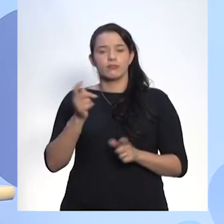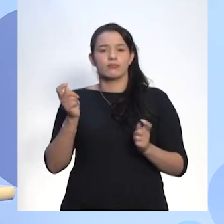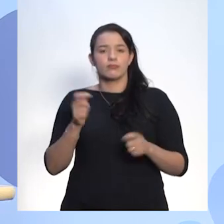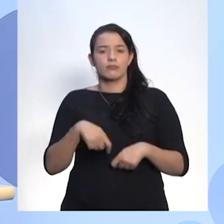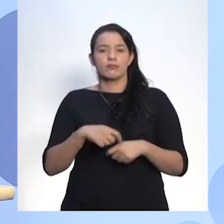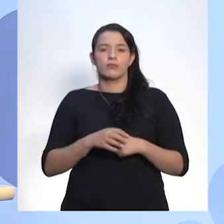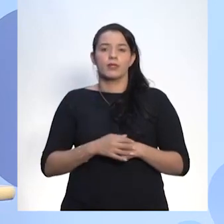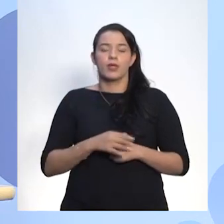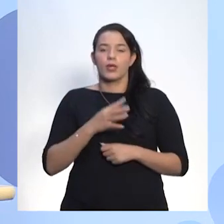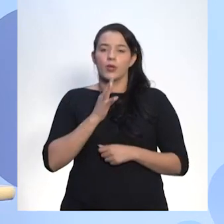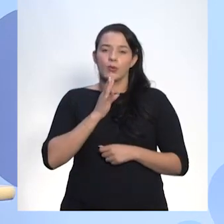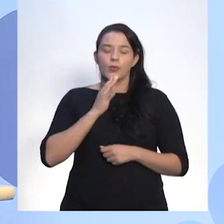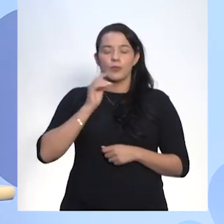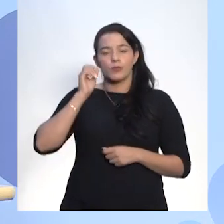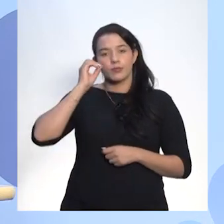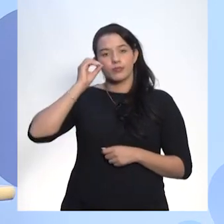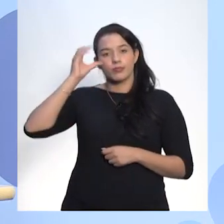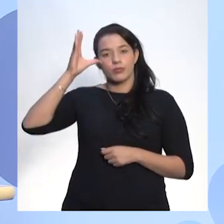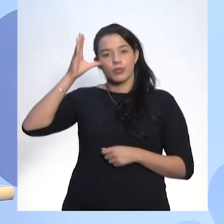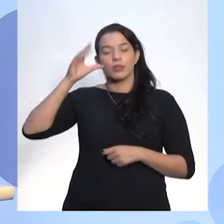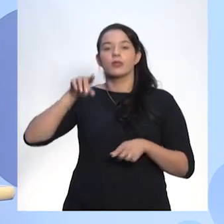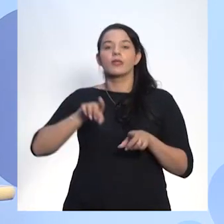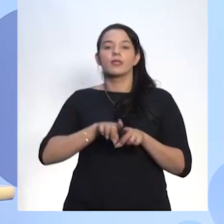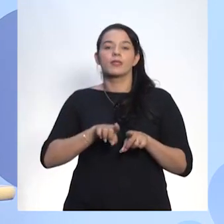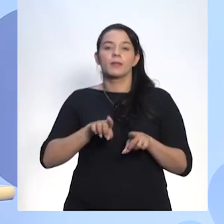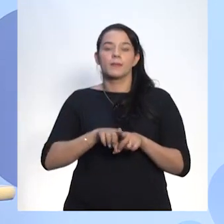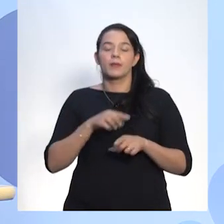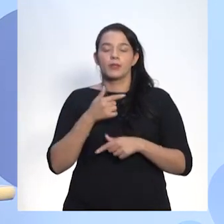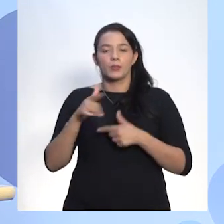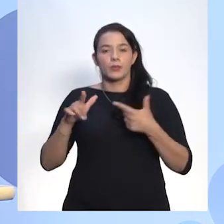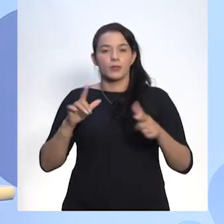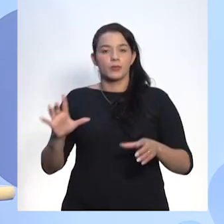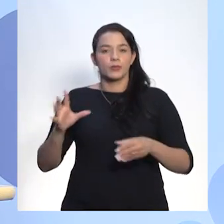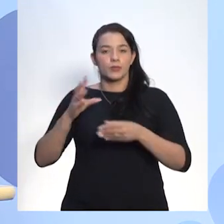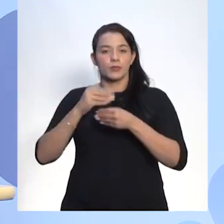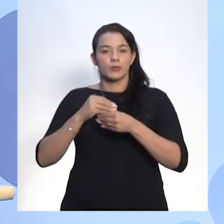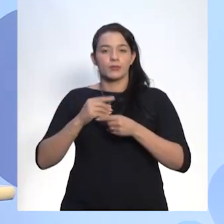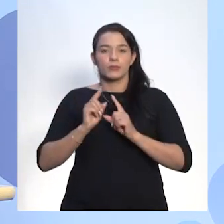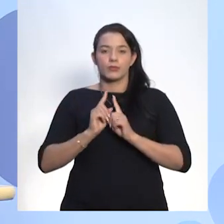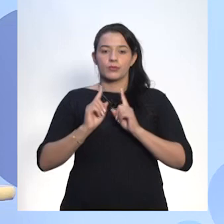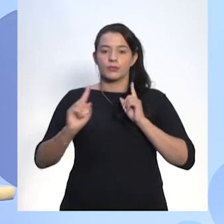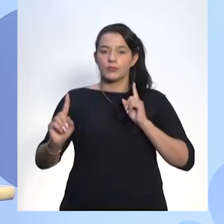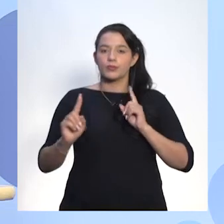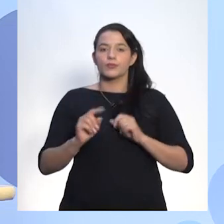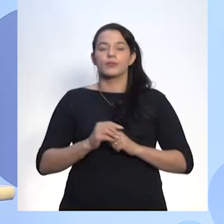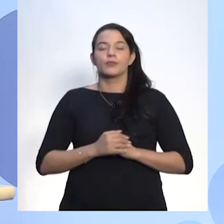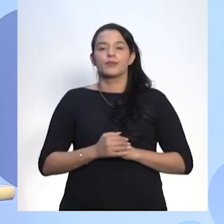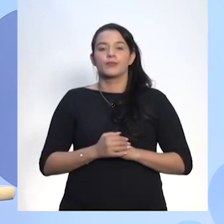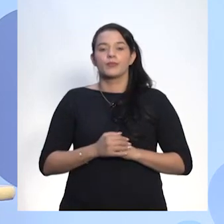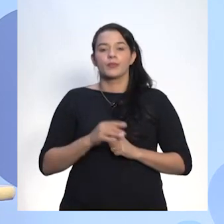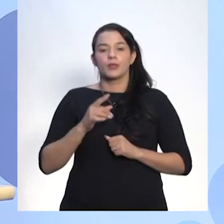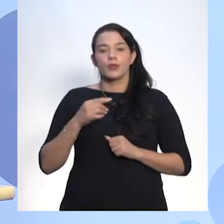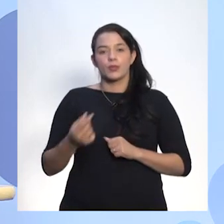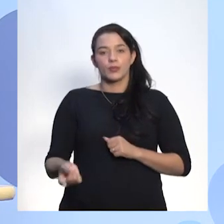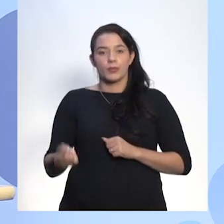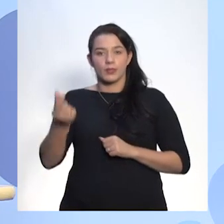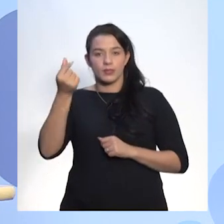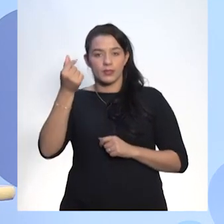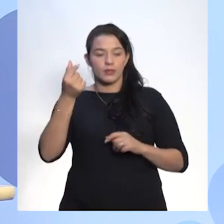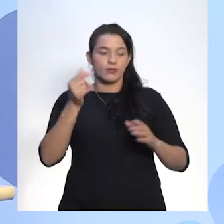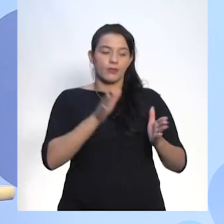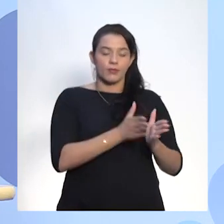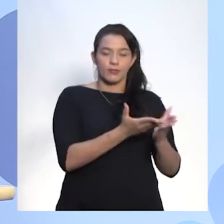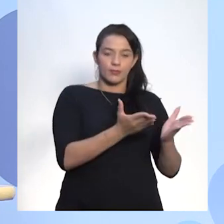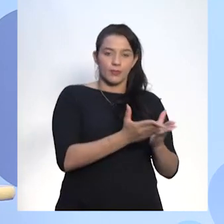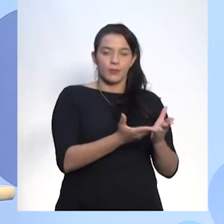gerar conhecimento e agregar aí nessa questão do distanciamento entre os mais ricos e os